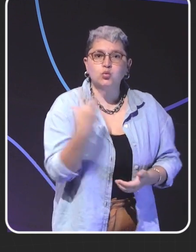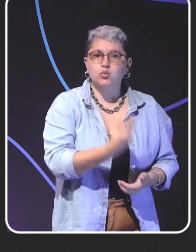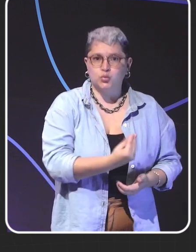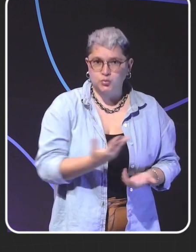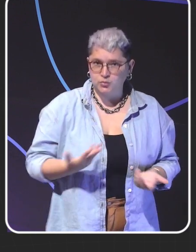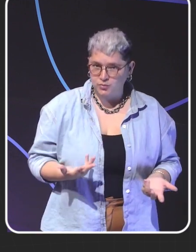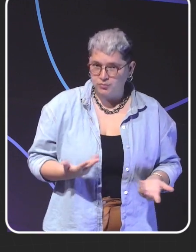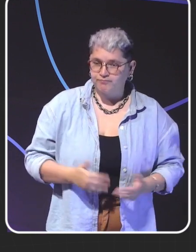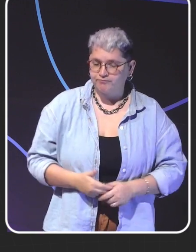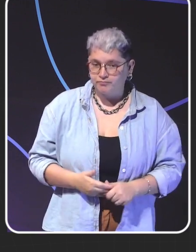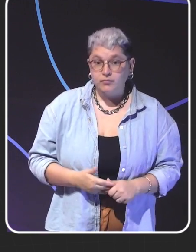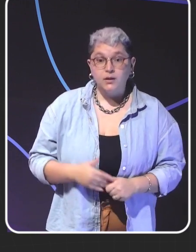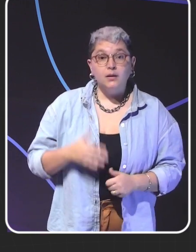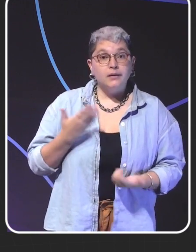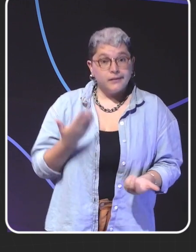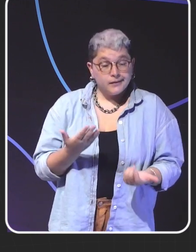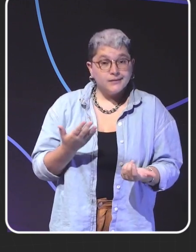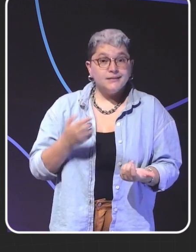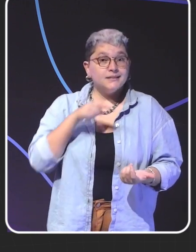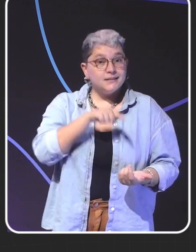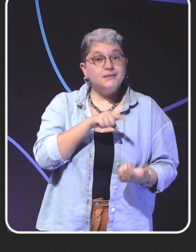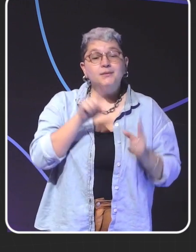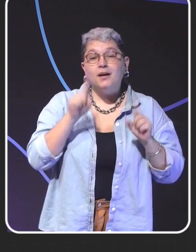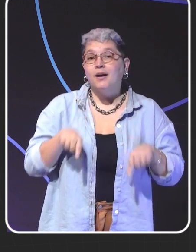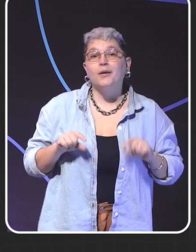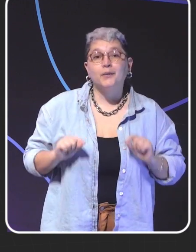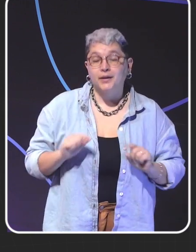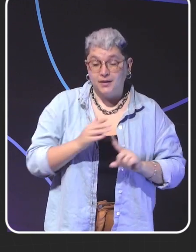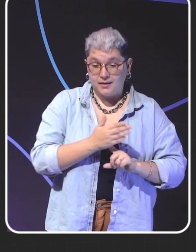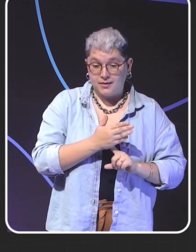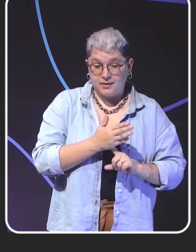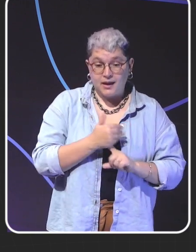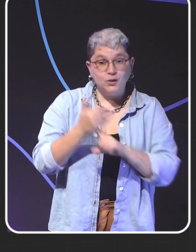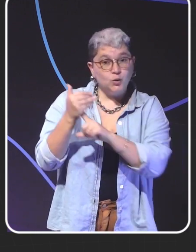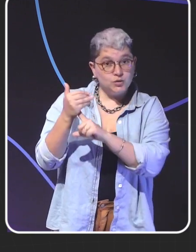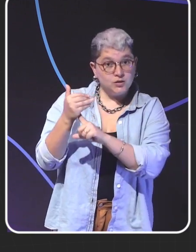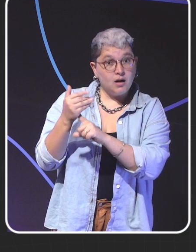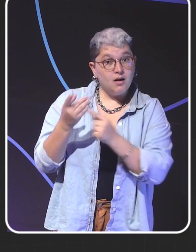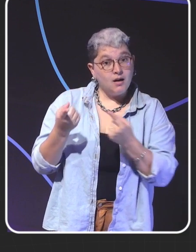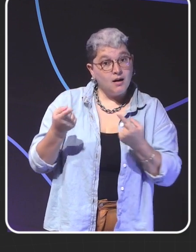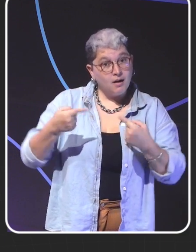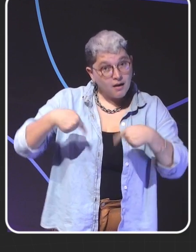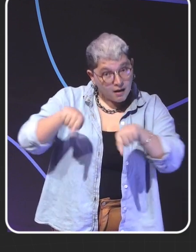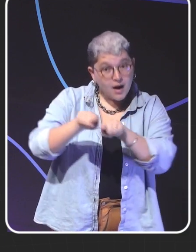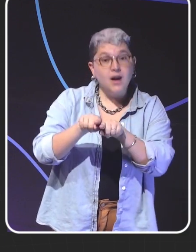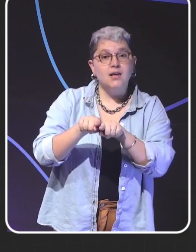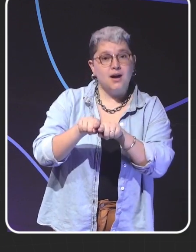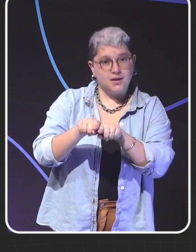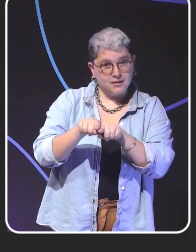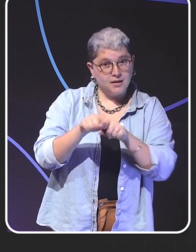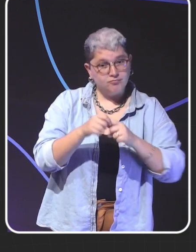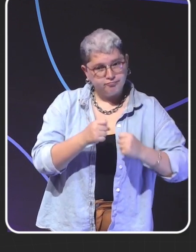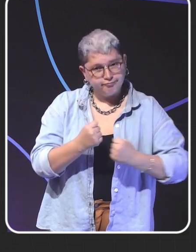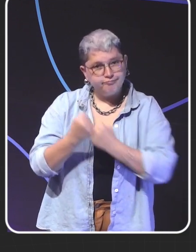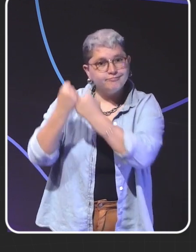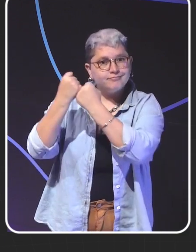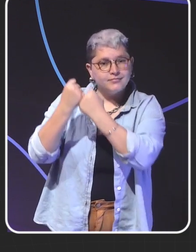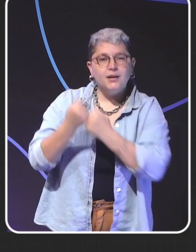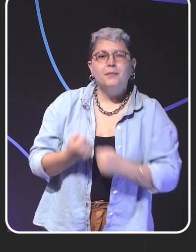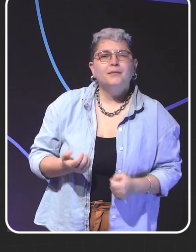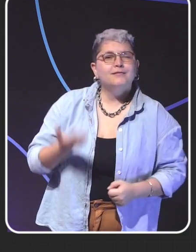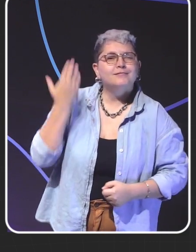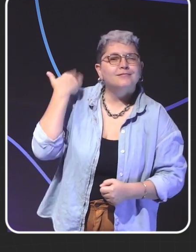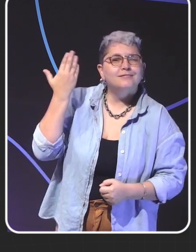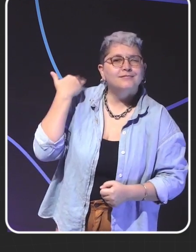E aí, tudo isso traz a tecnologia como aliada, né? A tecnologia que lá no começo,